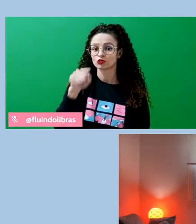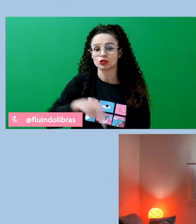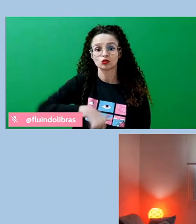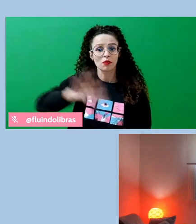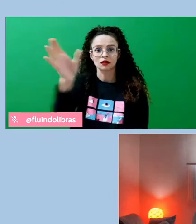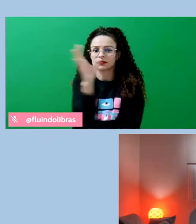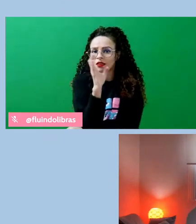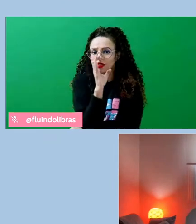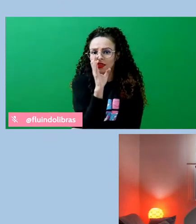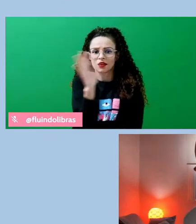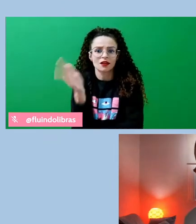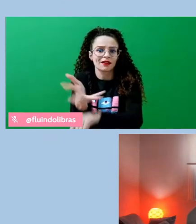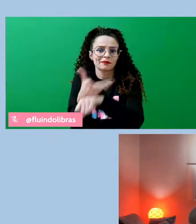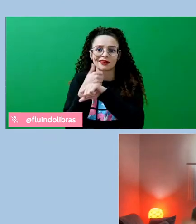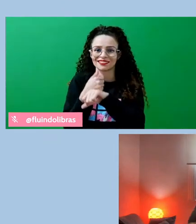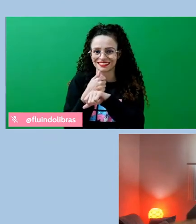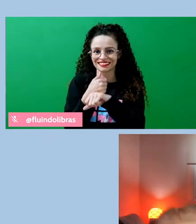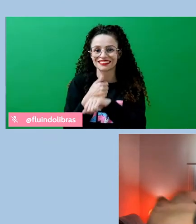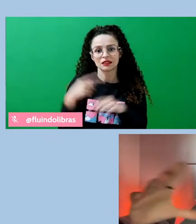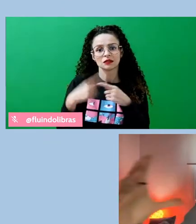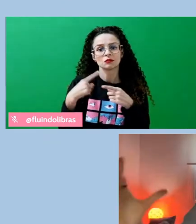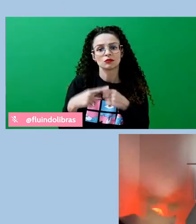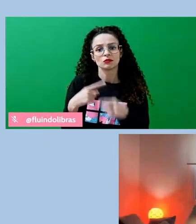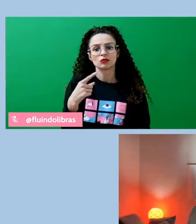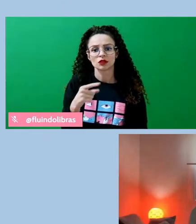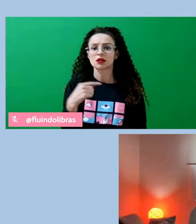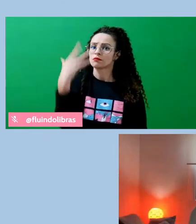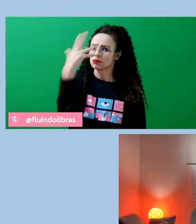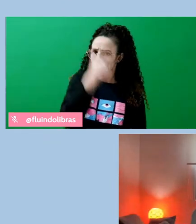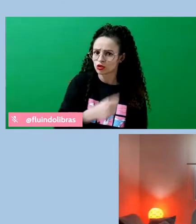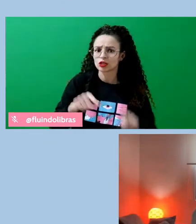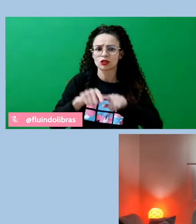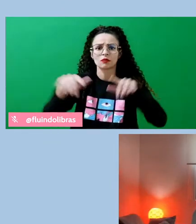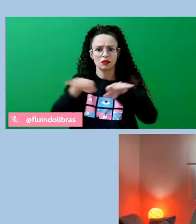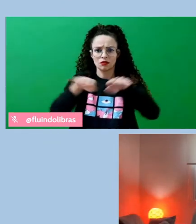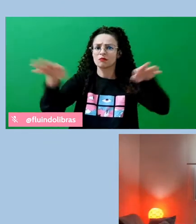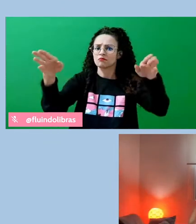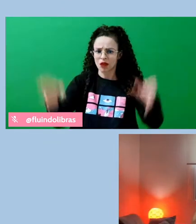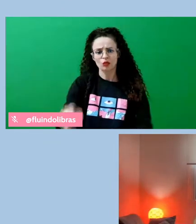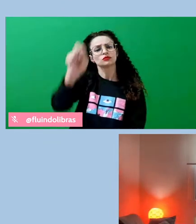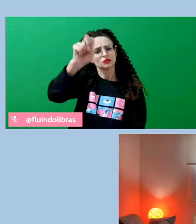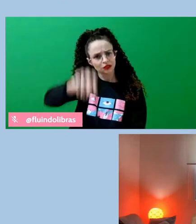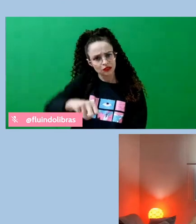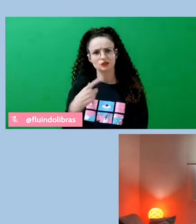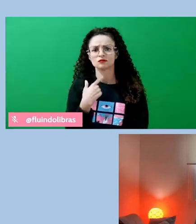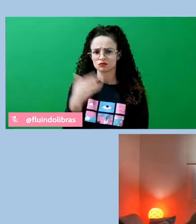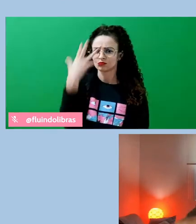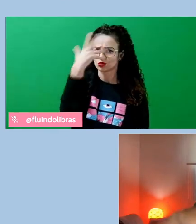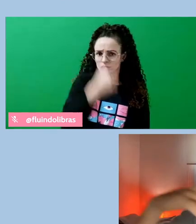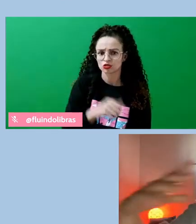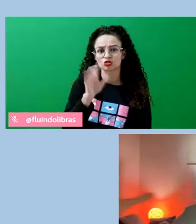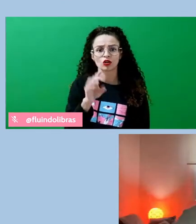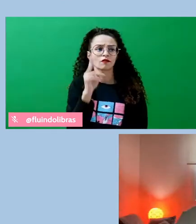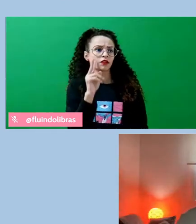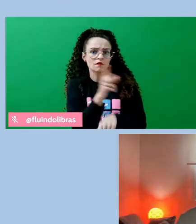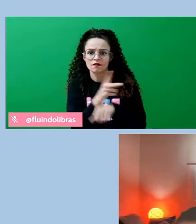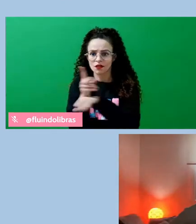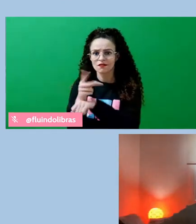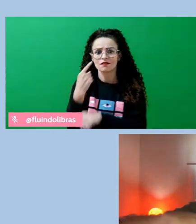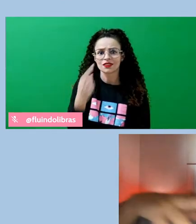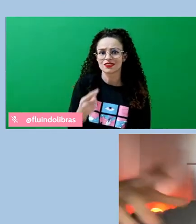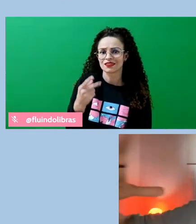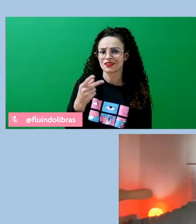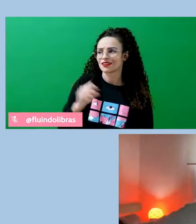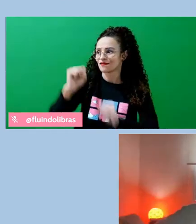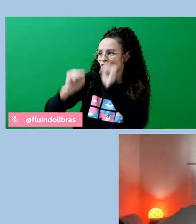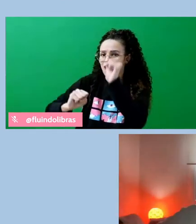gente falou logo no começo, porque a Rê falou, mas é tão bonito também no palco. Obviamente, a montagem do Pomerá, eu só vi ela filmada, mas é linda, porque você tem a fábrica,